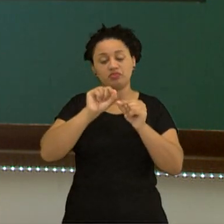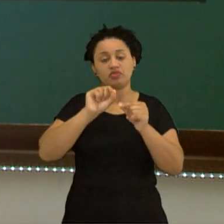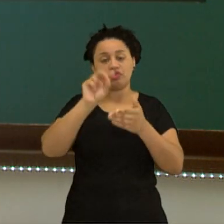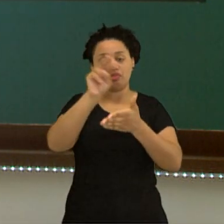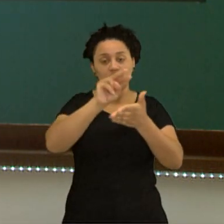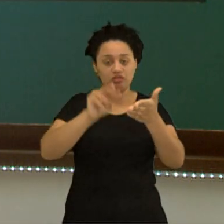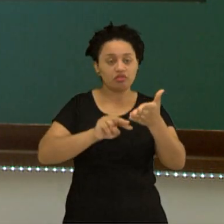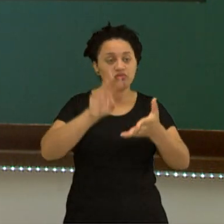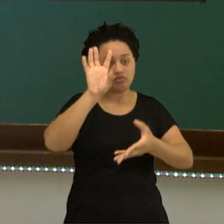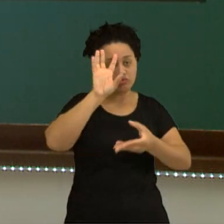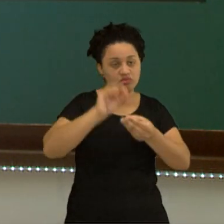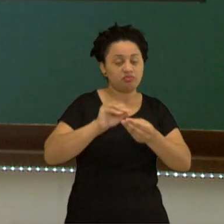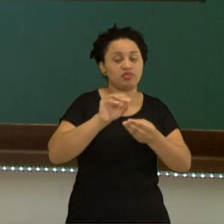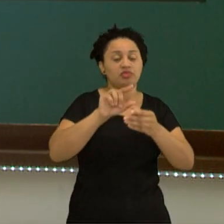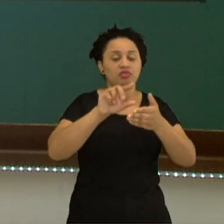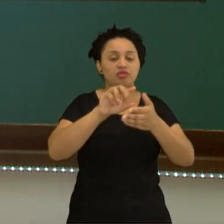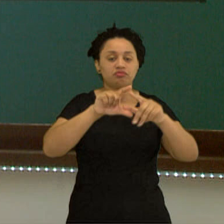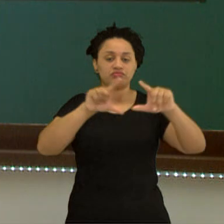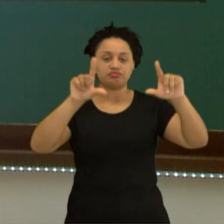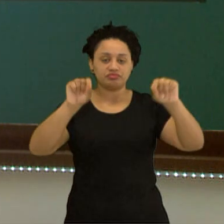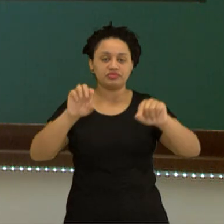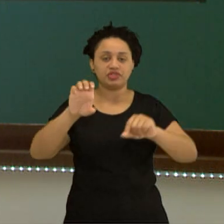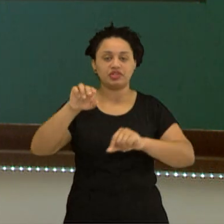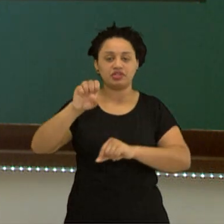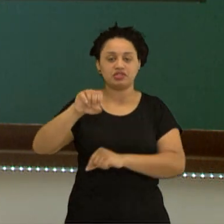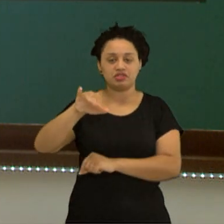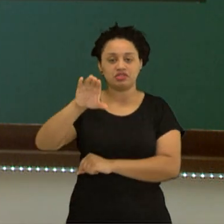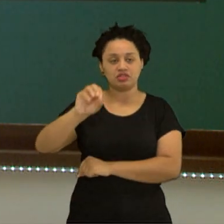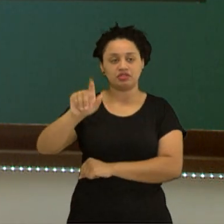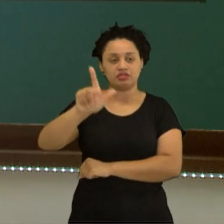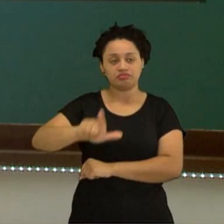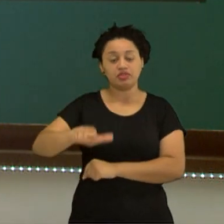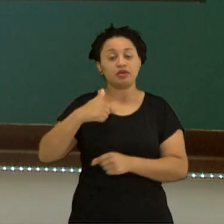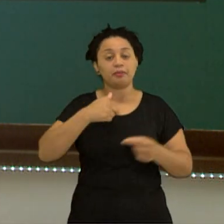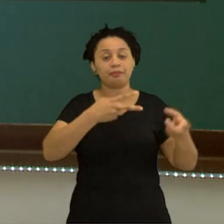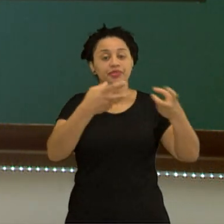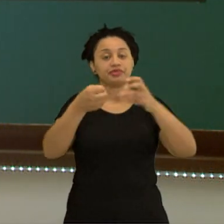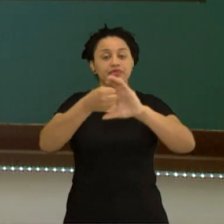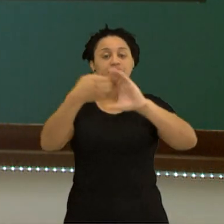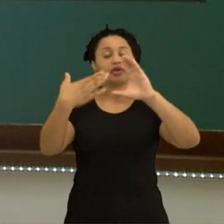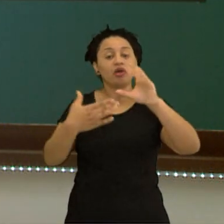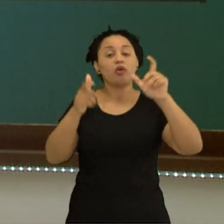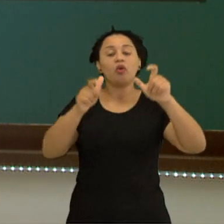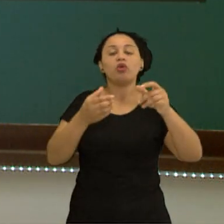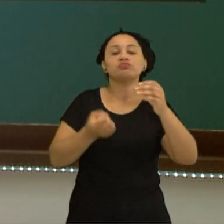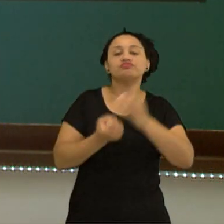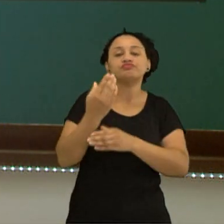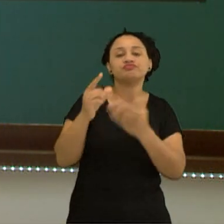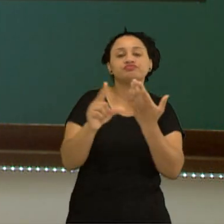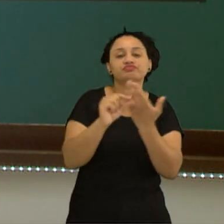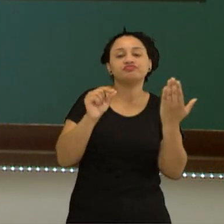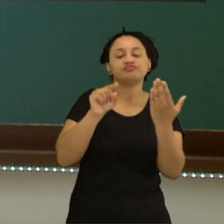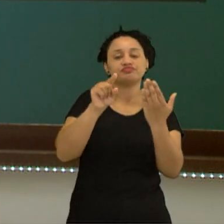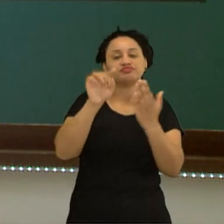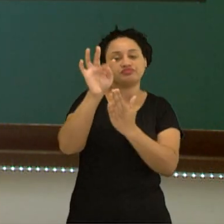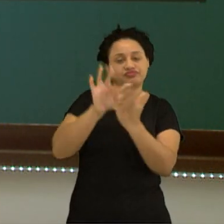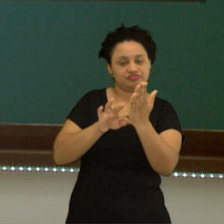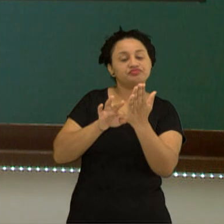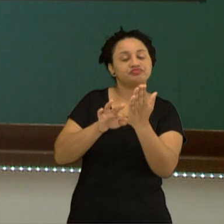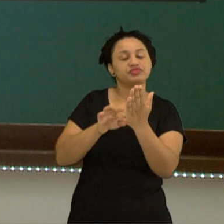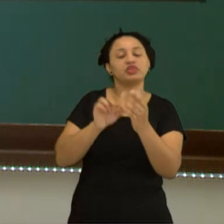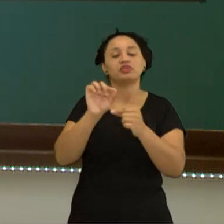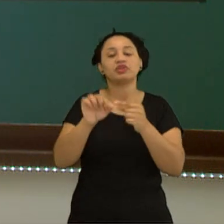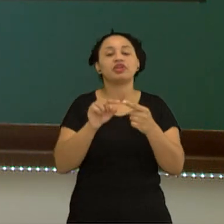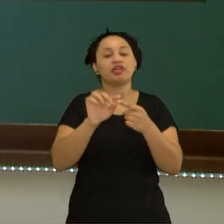de fragmento do ensaio literário, percebemos características do seu contexto de produção. Isso mesmo, a questão da tese,